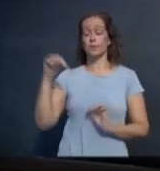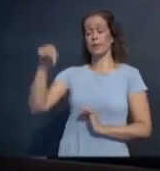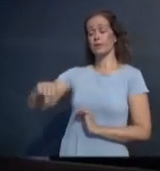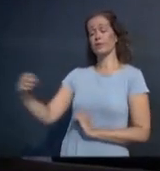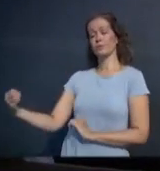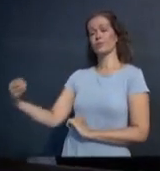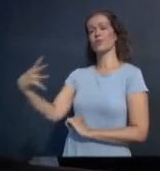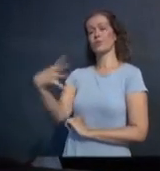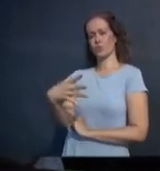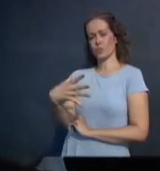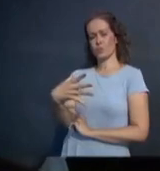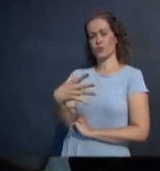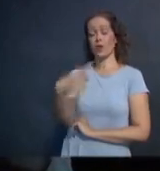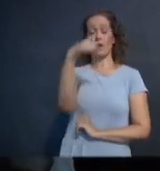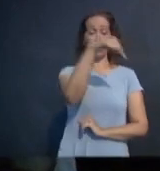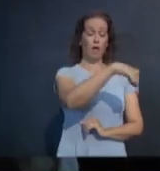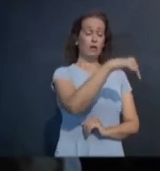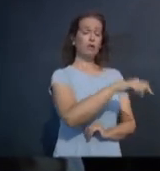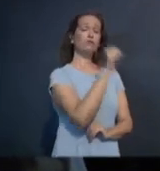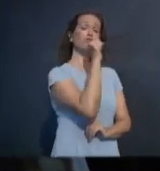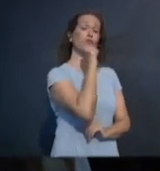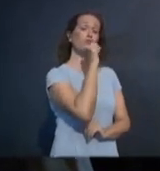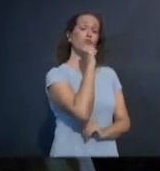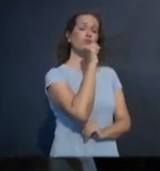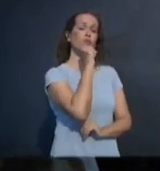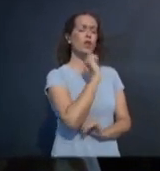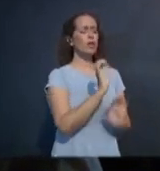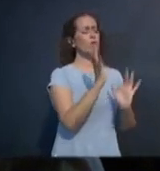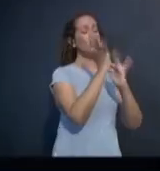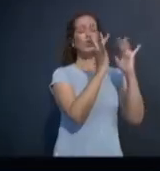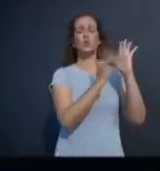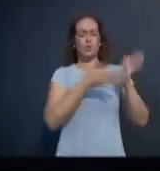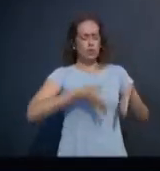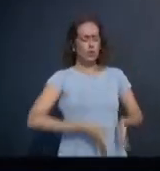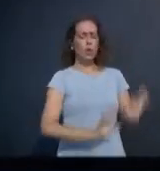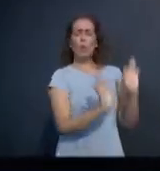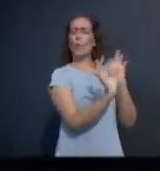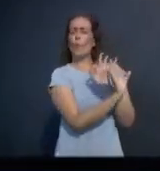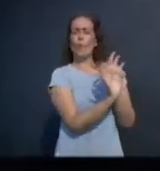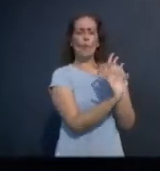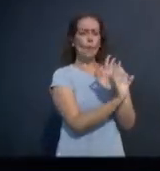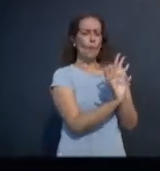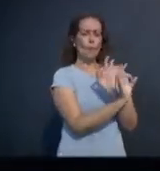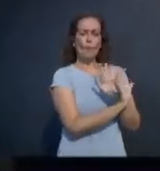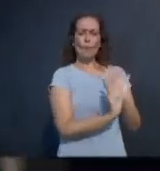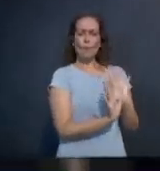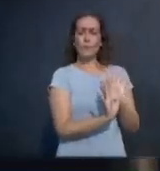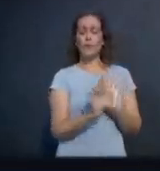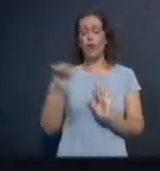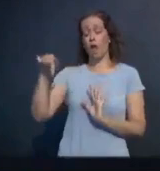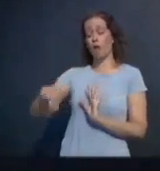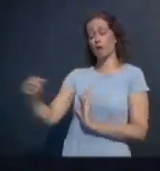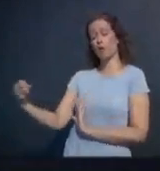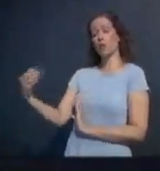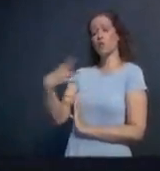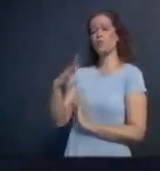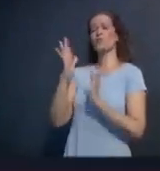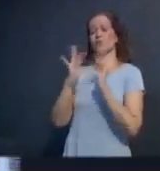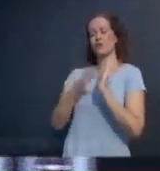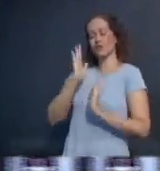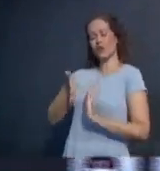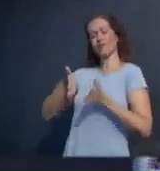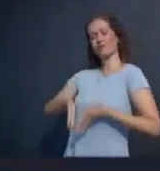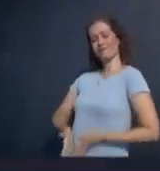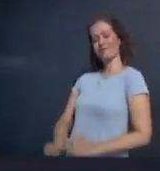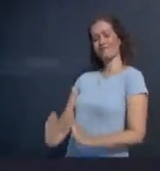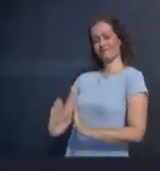O Velho Testamento foi antes de Jesus nascer. O Novo Testamento, depois. Por isso o